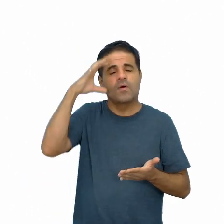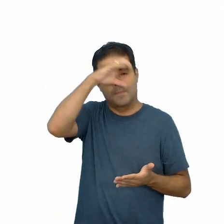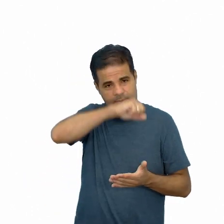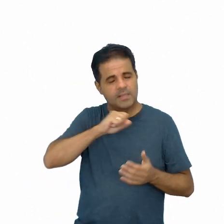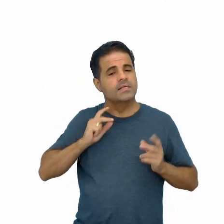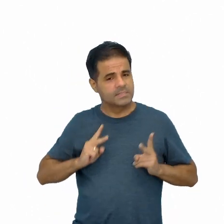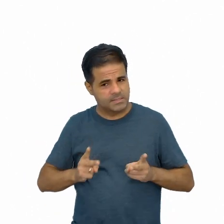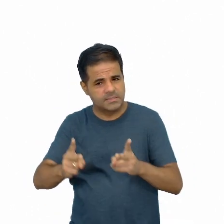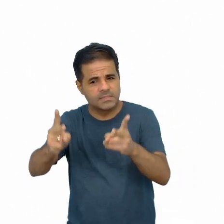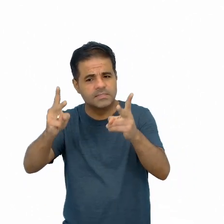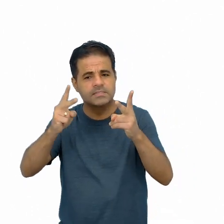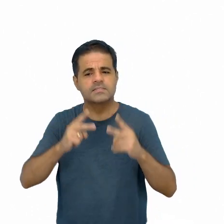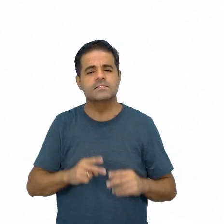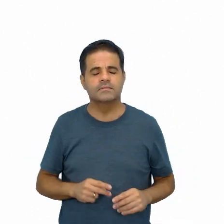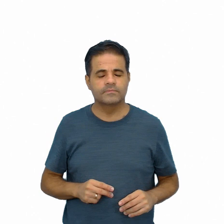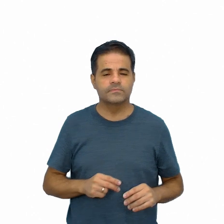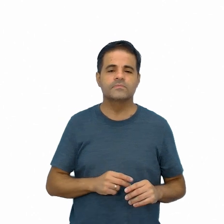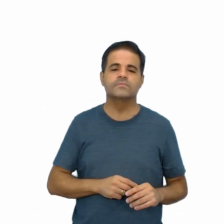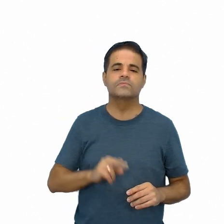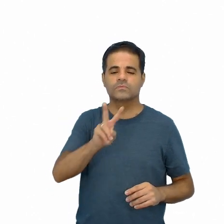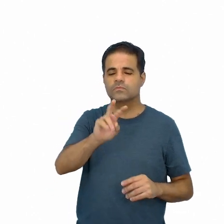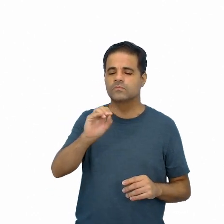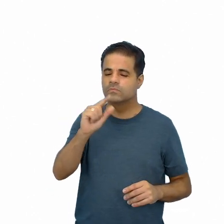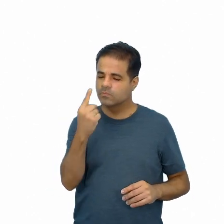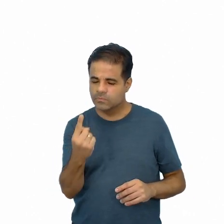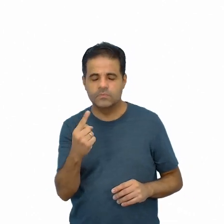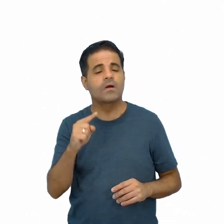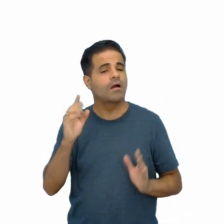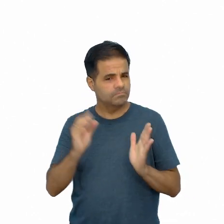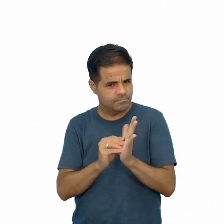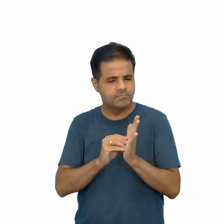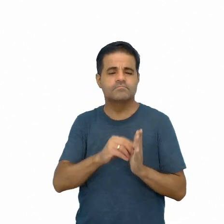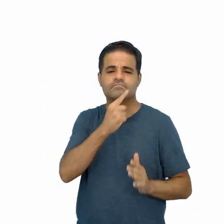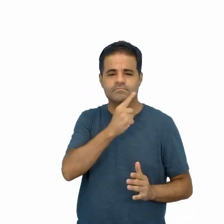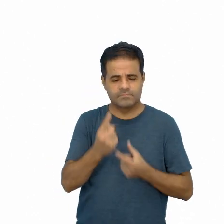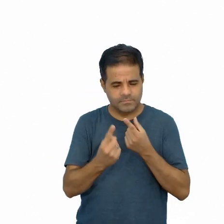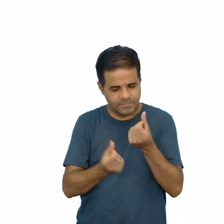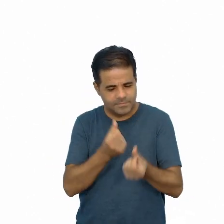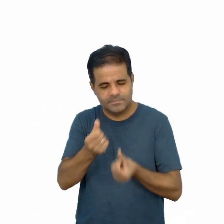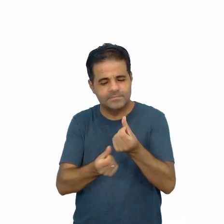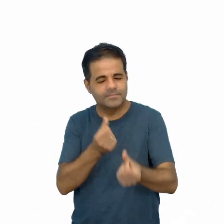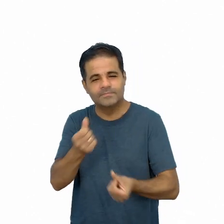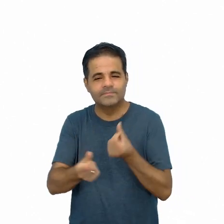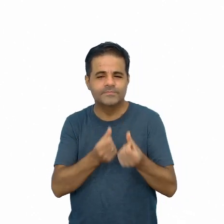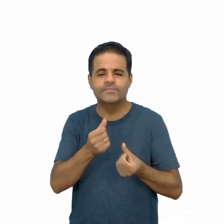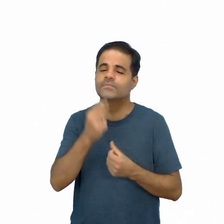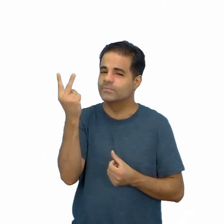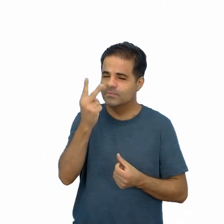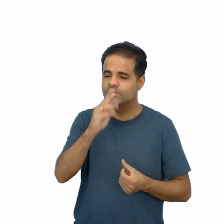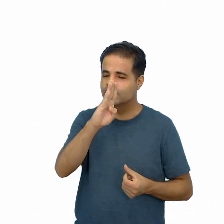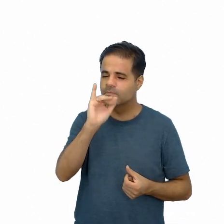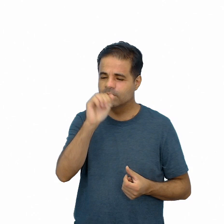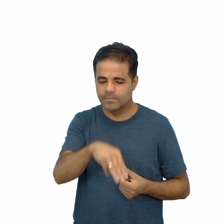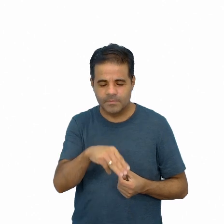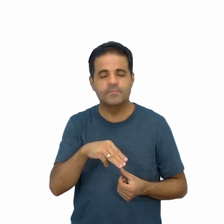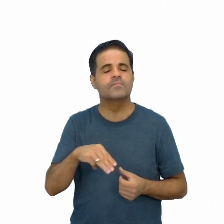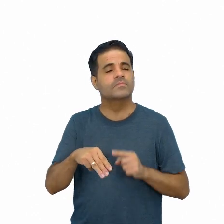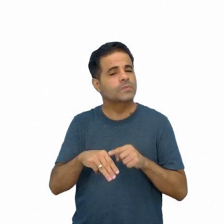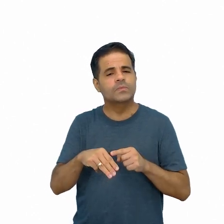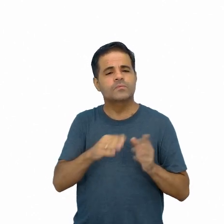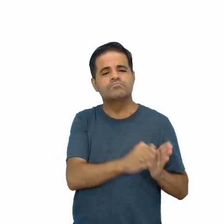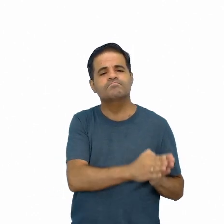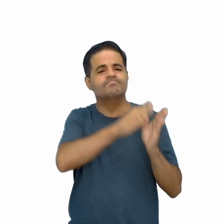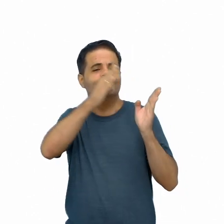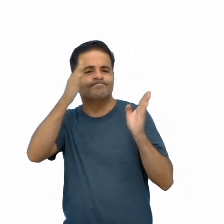Sempre, o volume 1 dele, que é para o primeiro semestre, né, o primeiro e o segundo bimestre, a